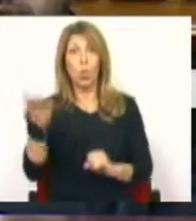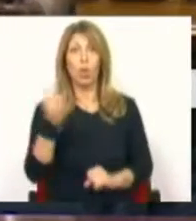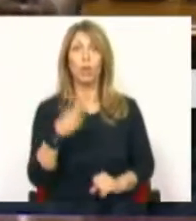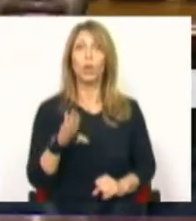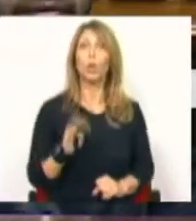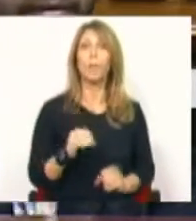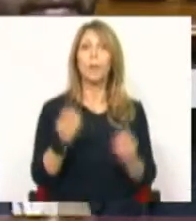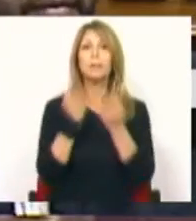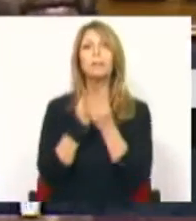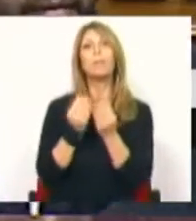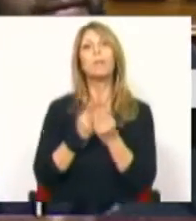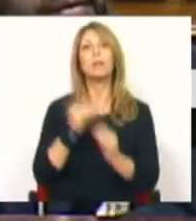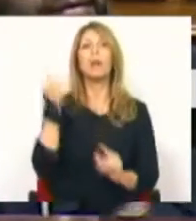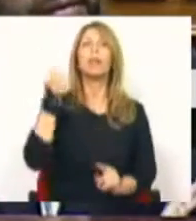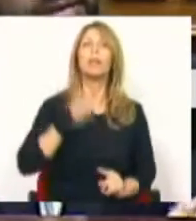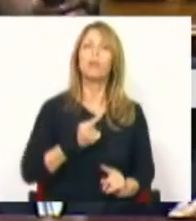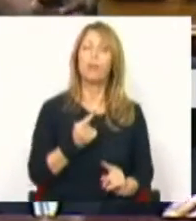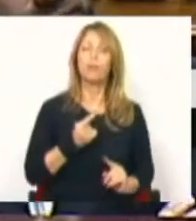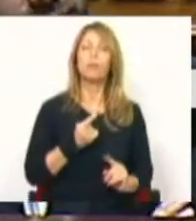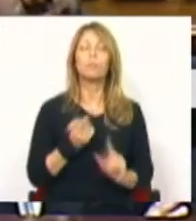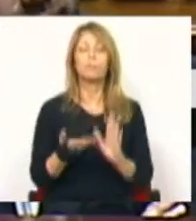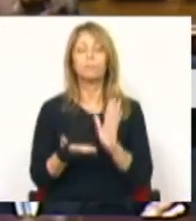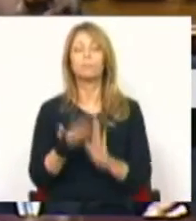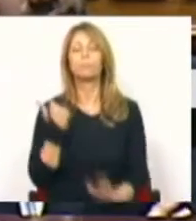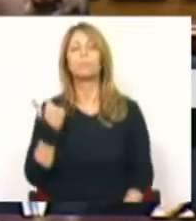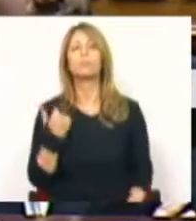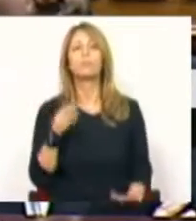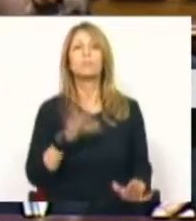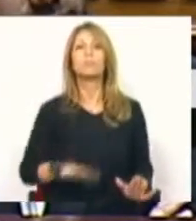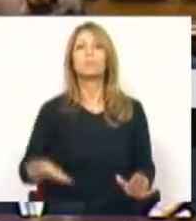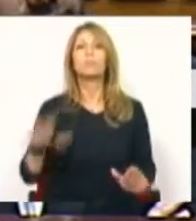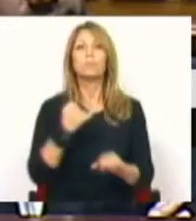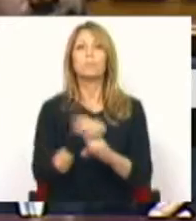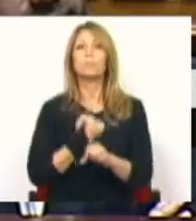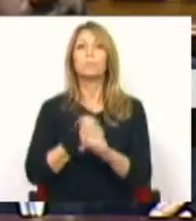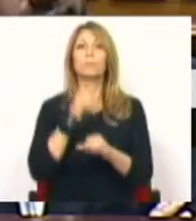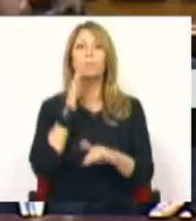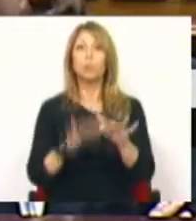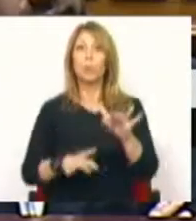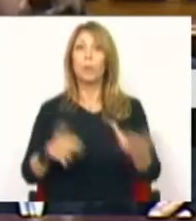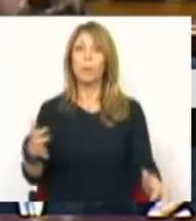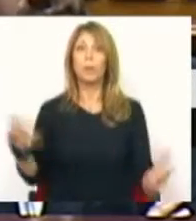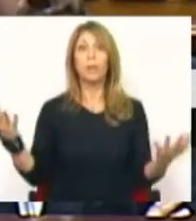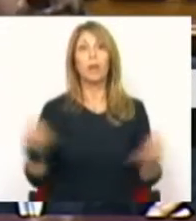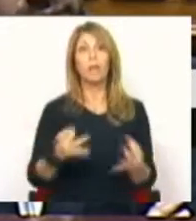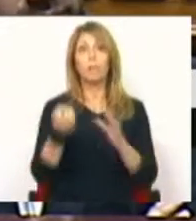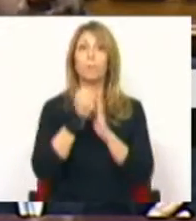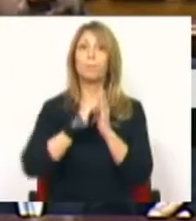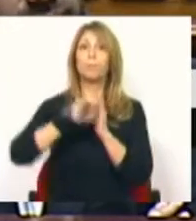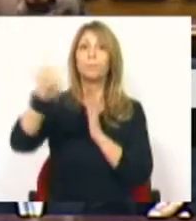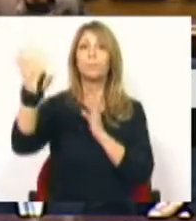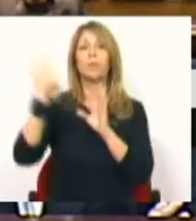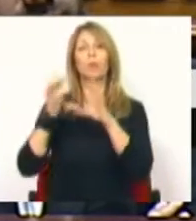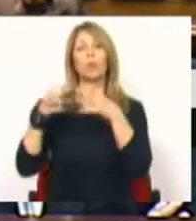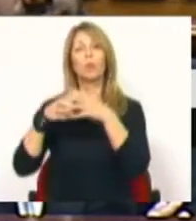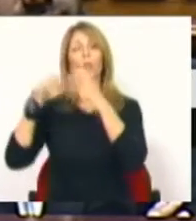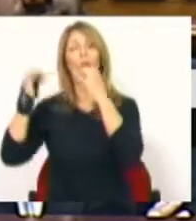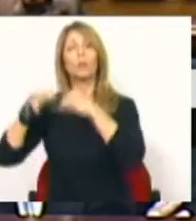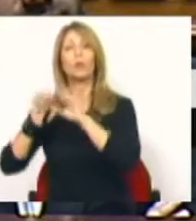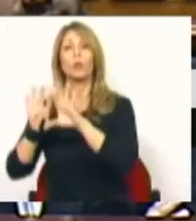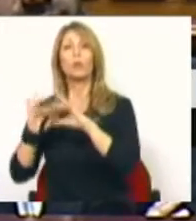estas matérias devem ser retiradas da esfera de ação do parlamento para serem enviadas para a concertação social